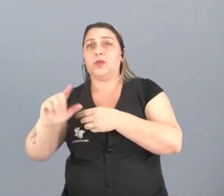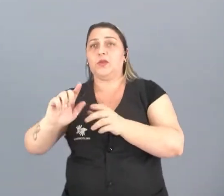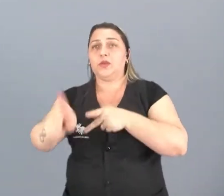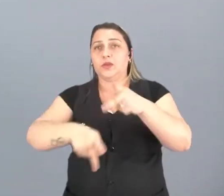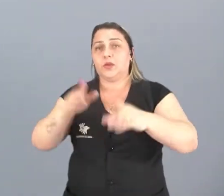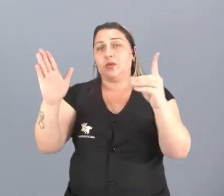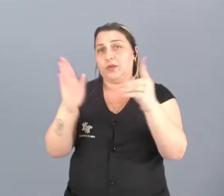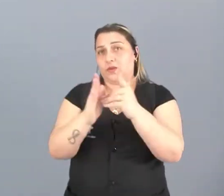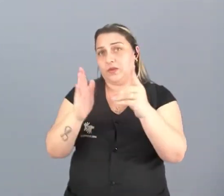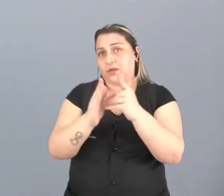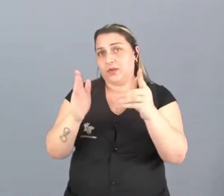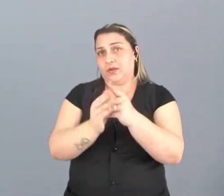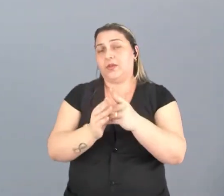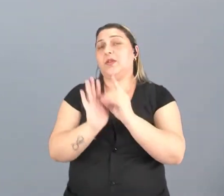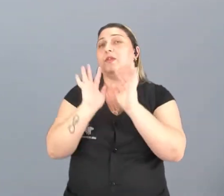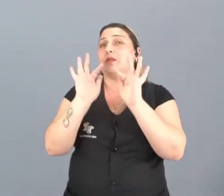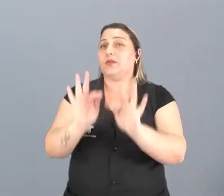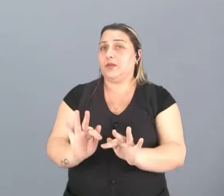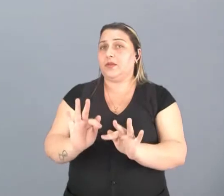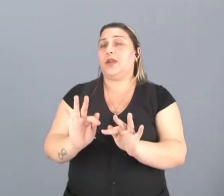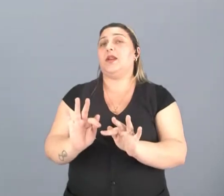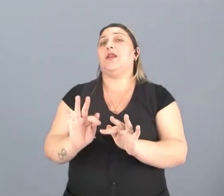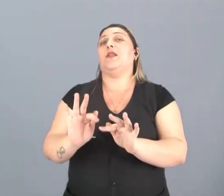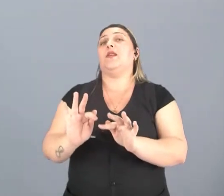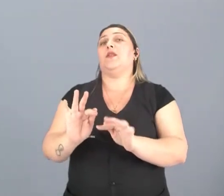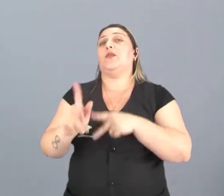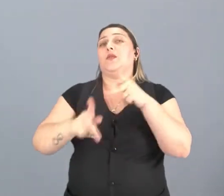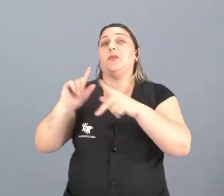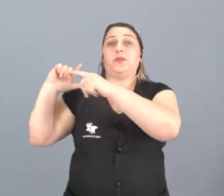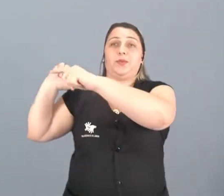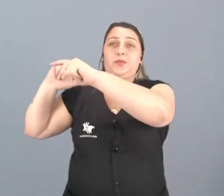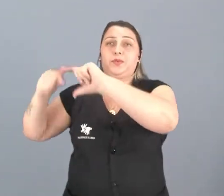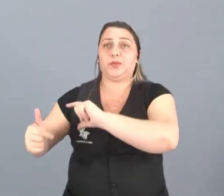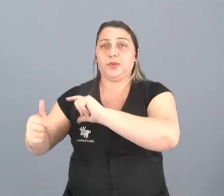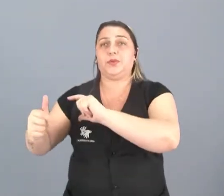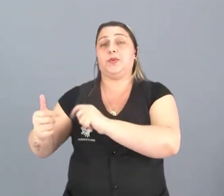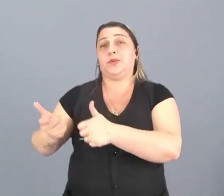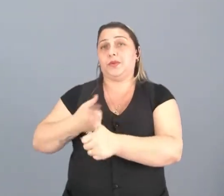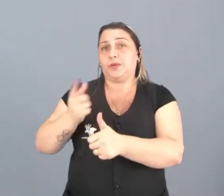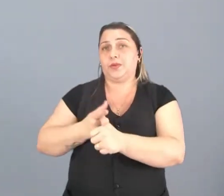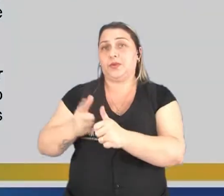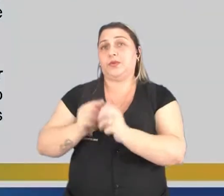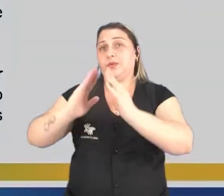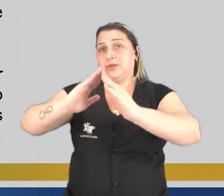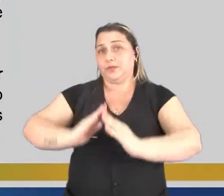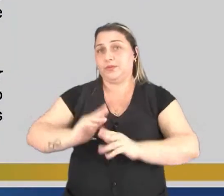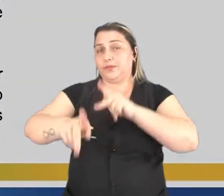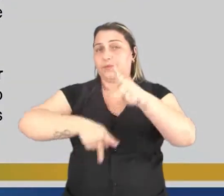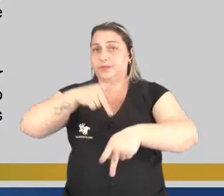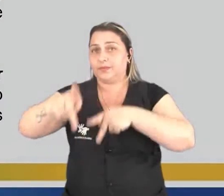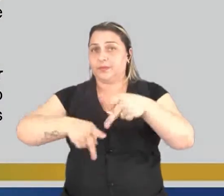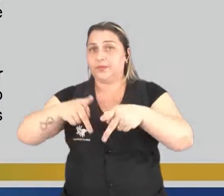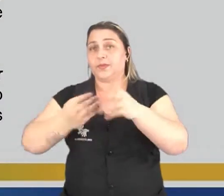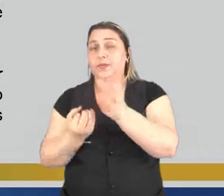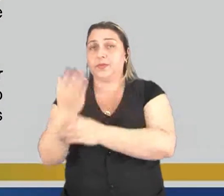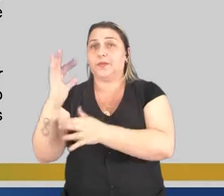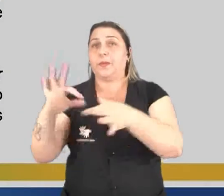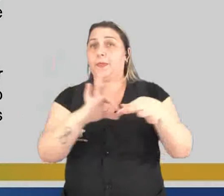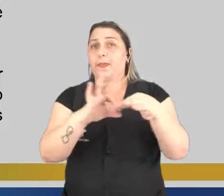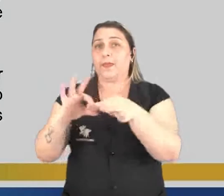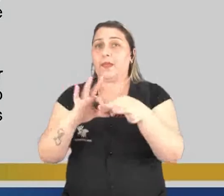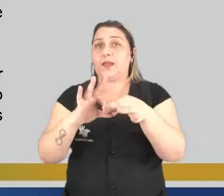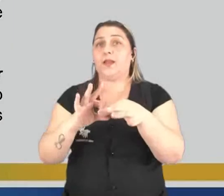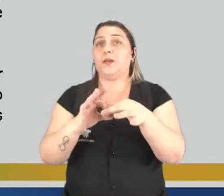aparecem, claro, primeiro, afinal, eles são os povos tradicionais, os primeiros habitantes do território. Os seringueiros, eles vão surgir no contexto